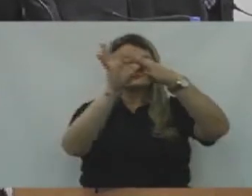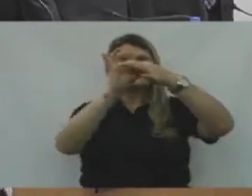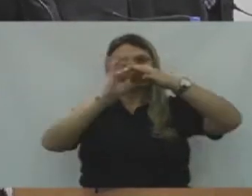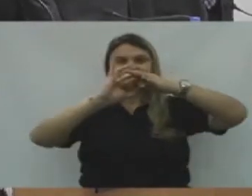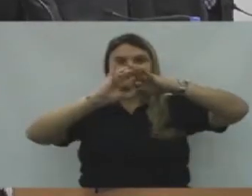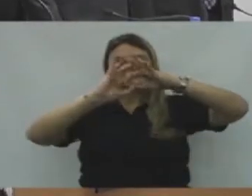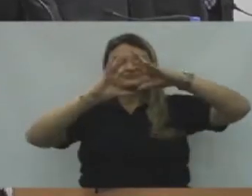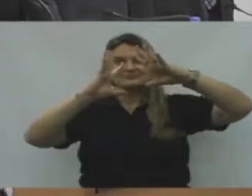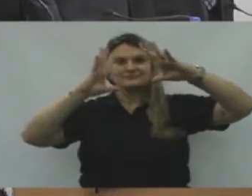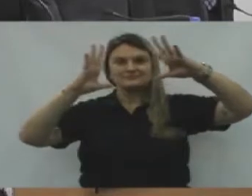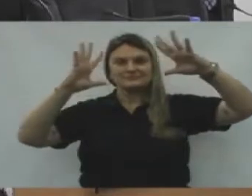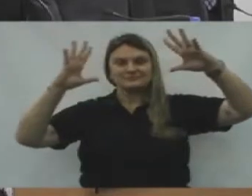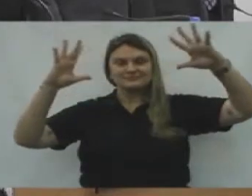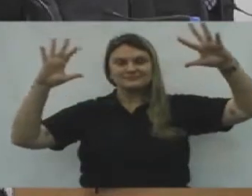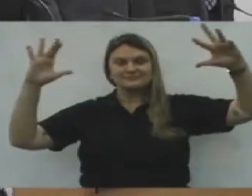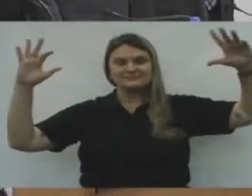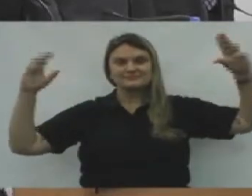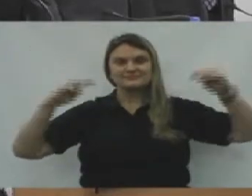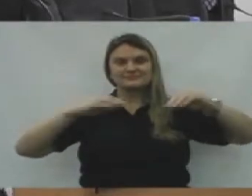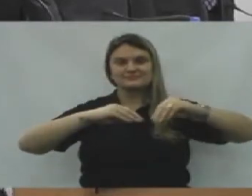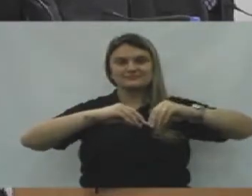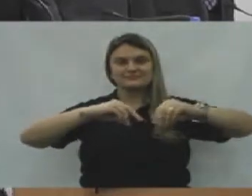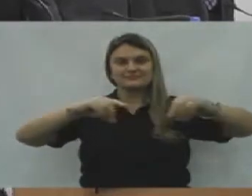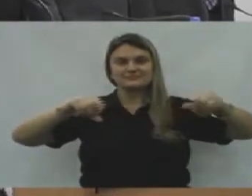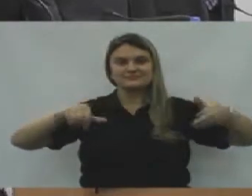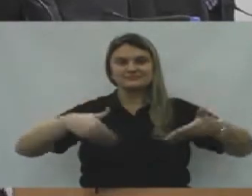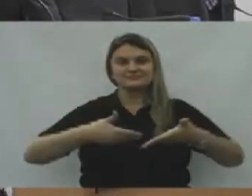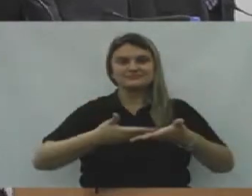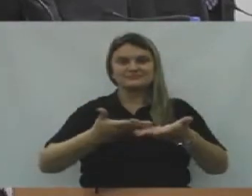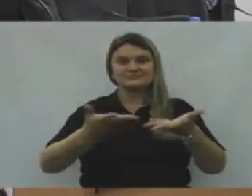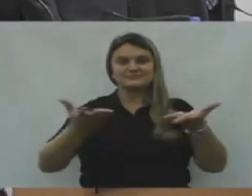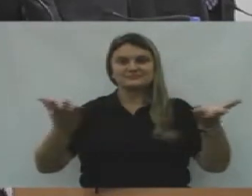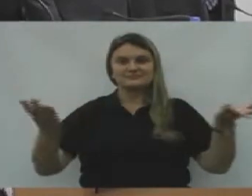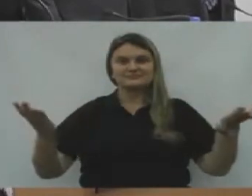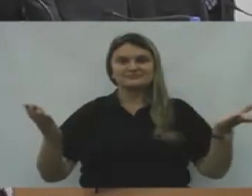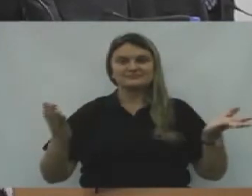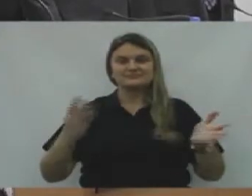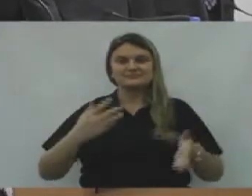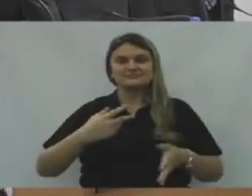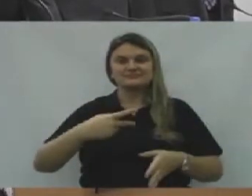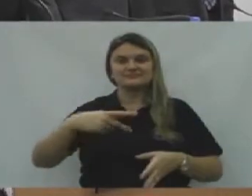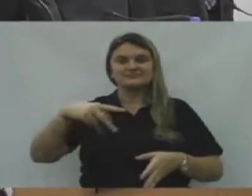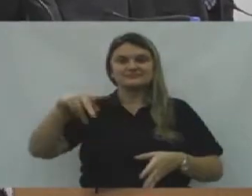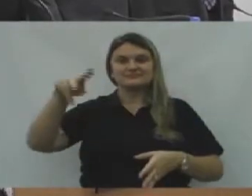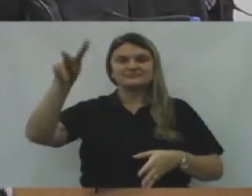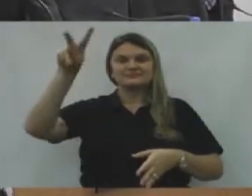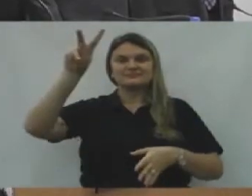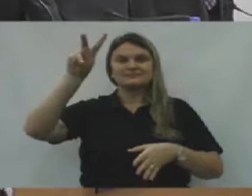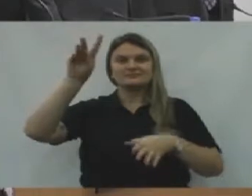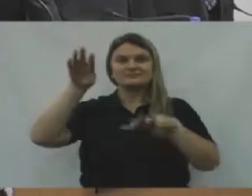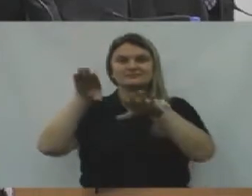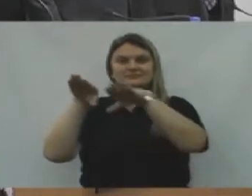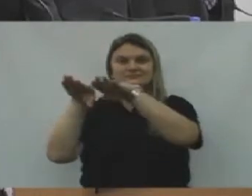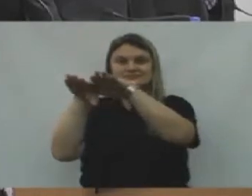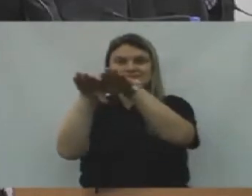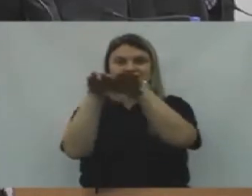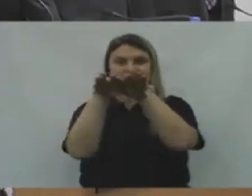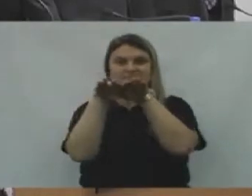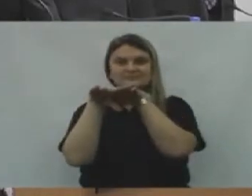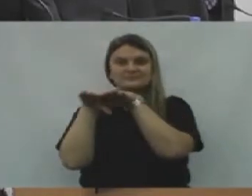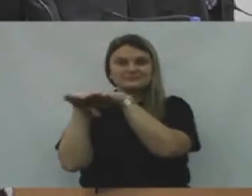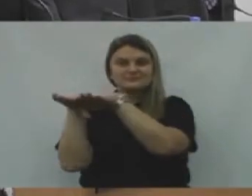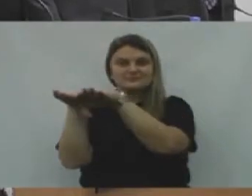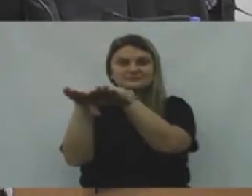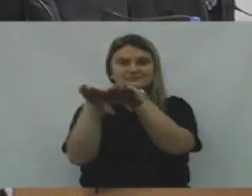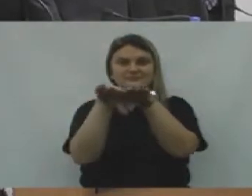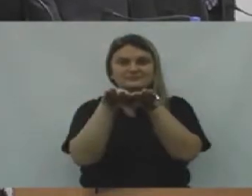e o sol da liberdade, raios fúgidos, brilhou no céu da pátria nesse instante. Seu